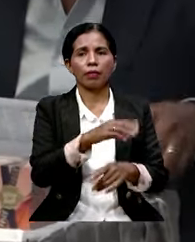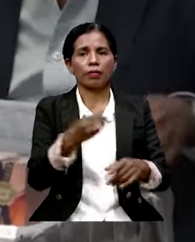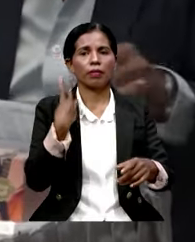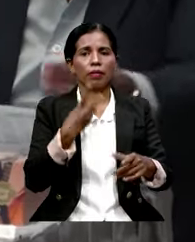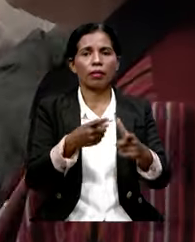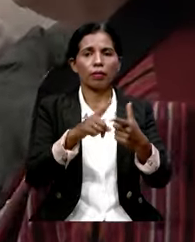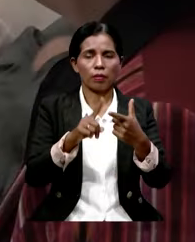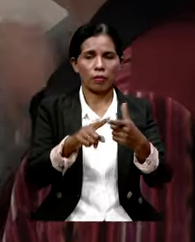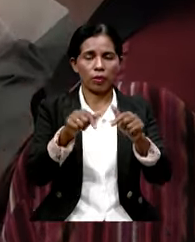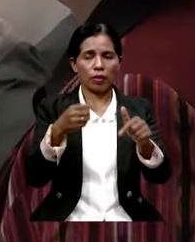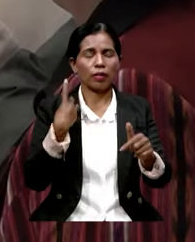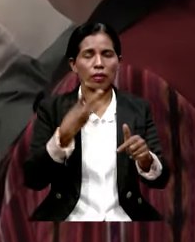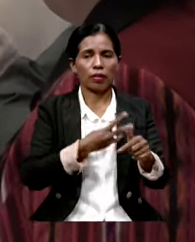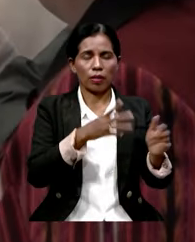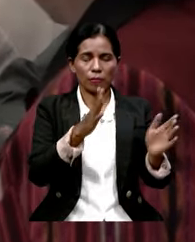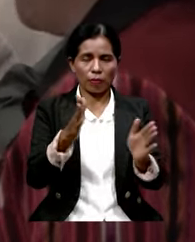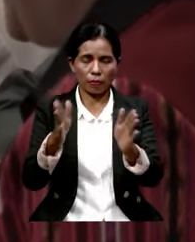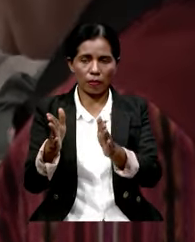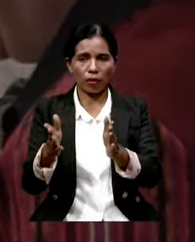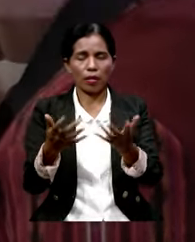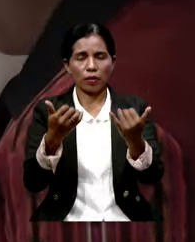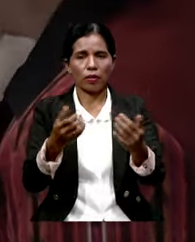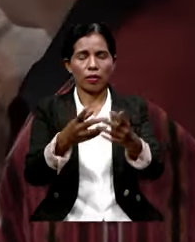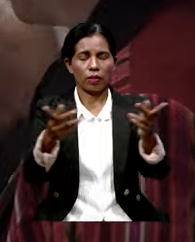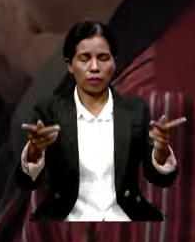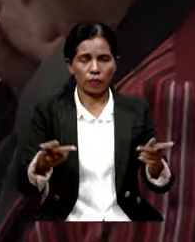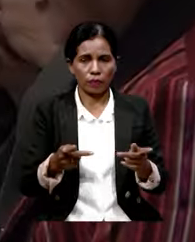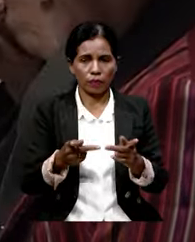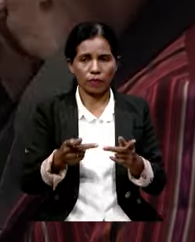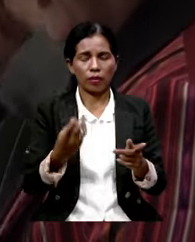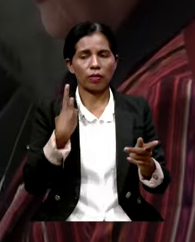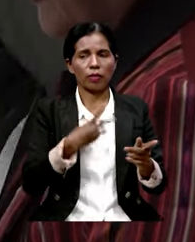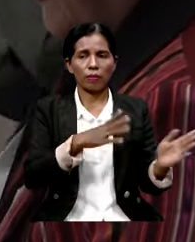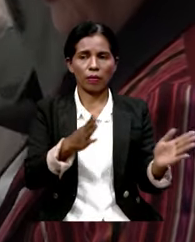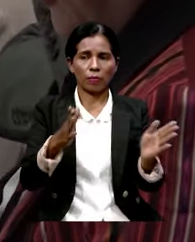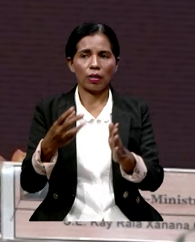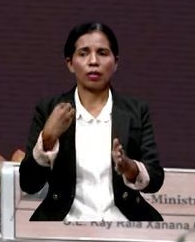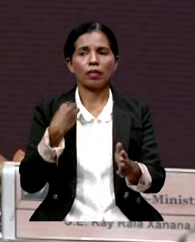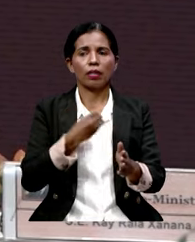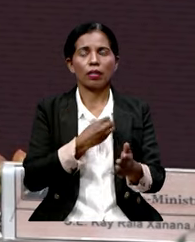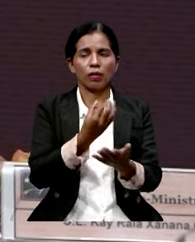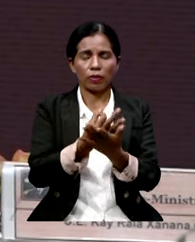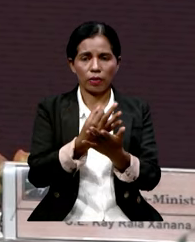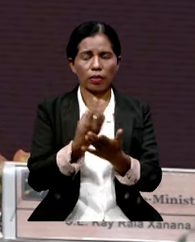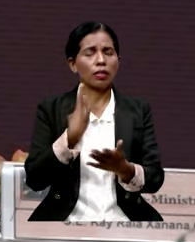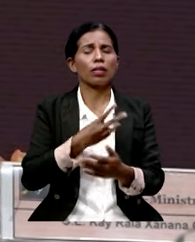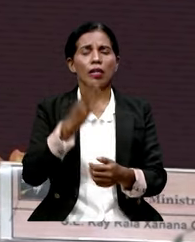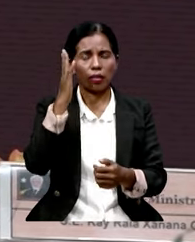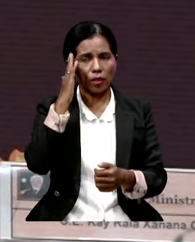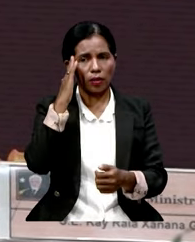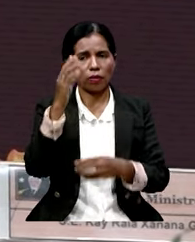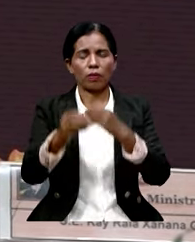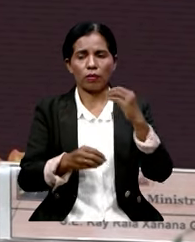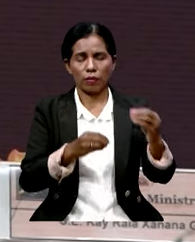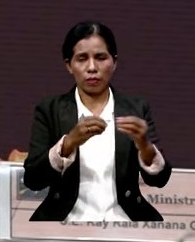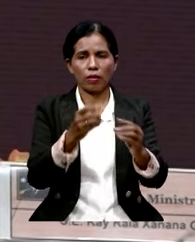depois de direita, prepara da dar para aí a fatia de direita, prepara aí de orçamento e vai ter aula cada